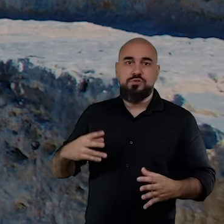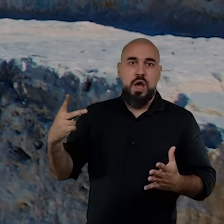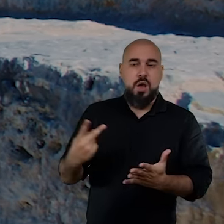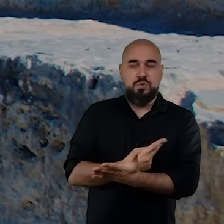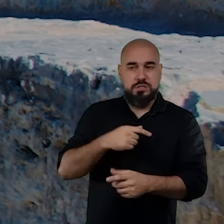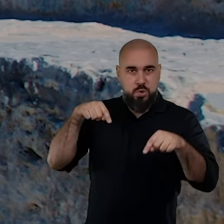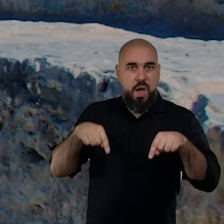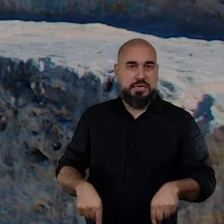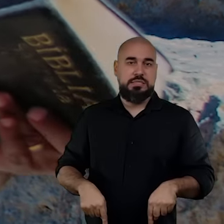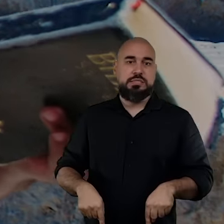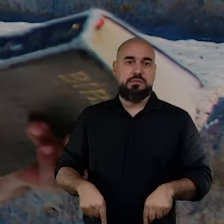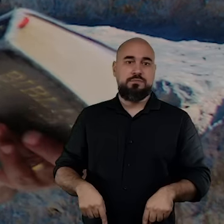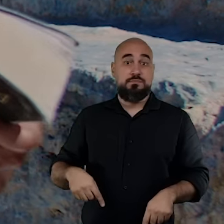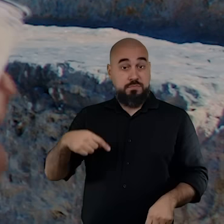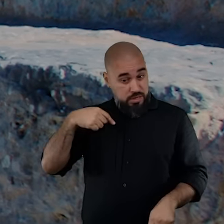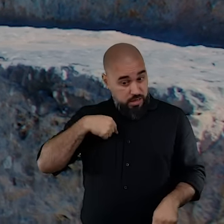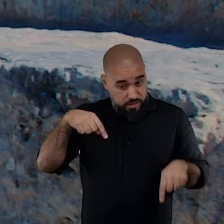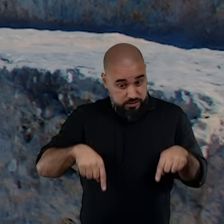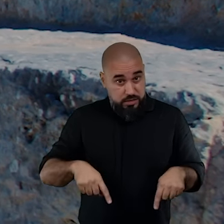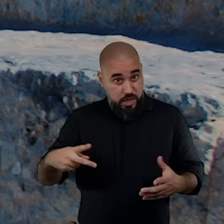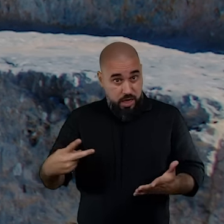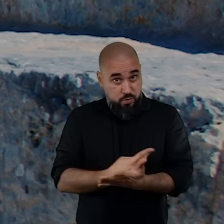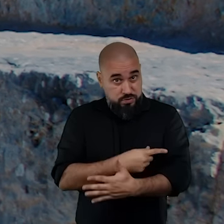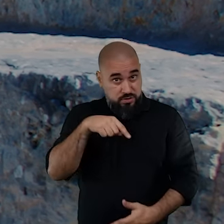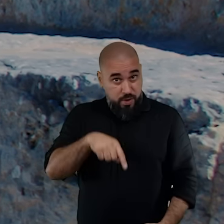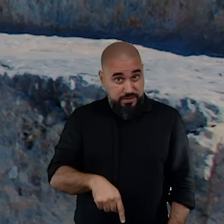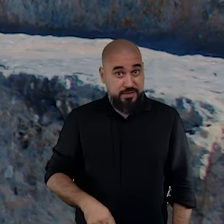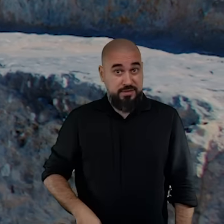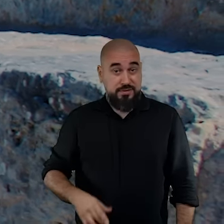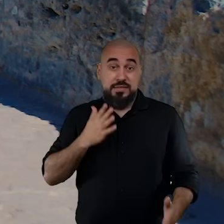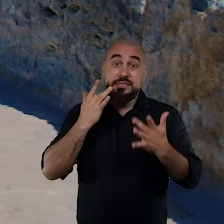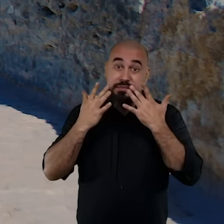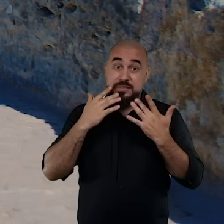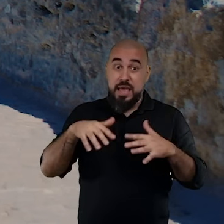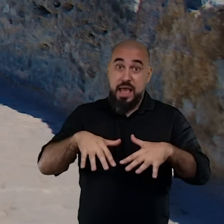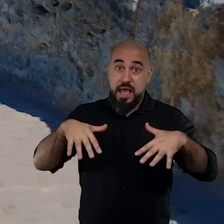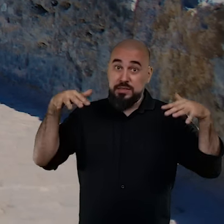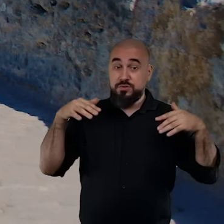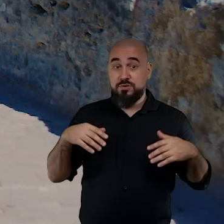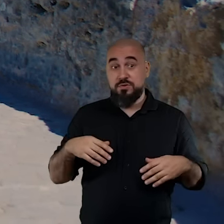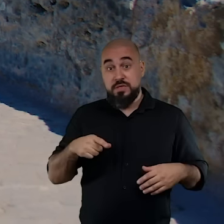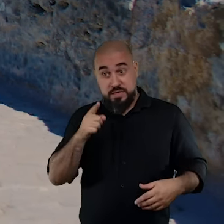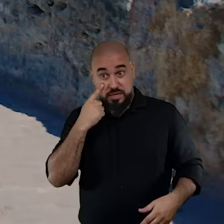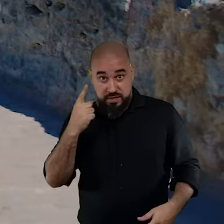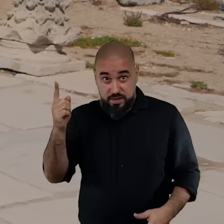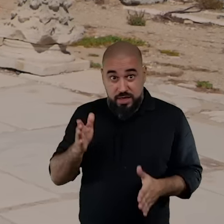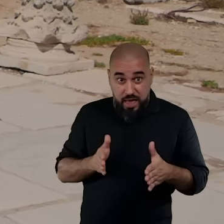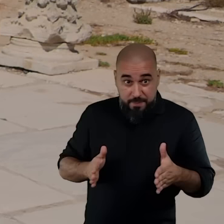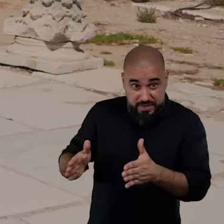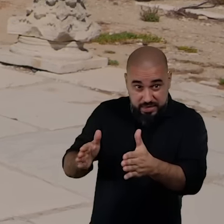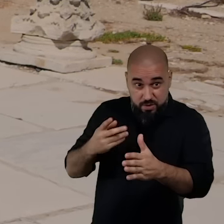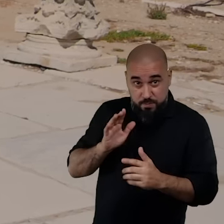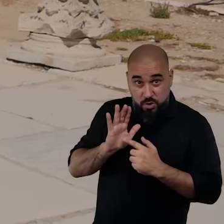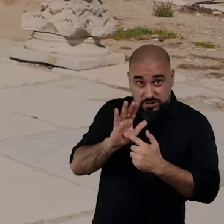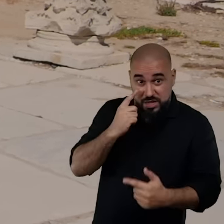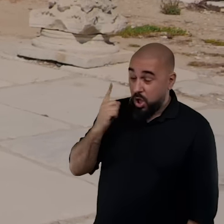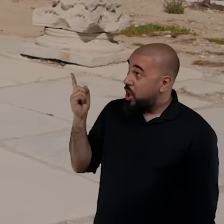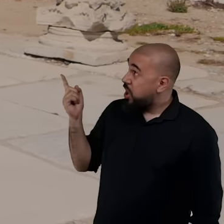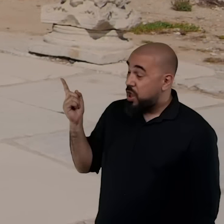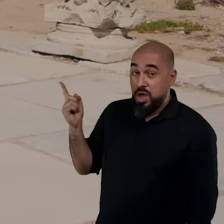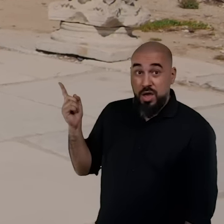tesouro? Aqui eu tenho um X. Esse episódio ocorreu nesse teatro e aquele caminho que eu mostrei anteriormente para vocês